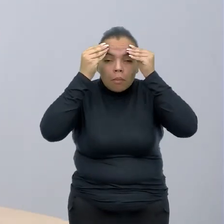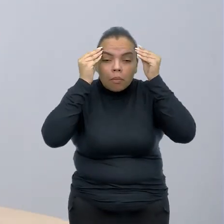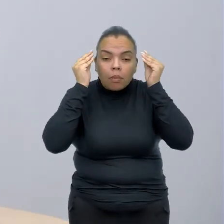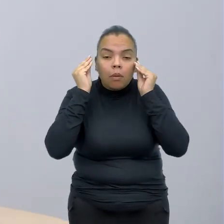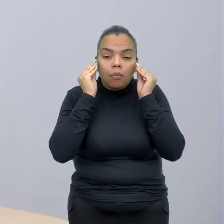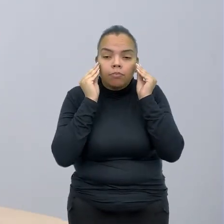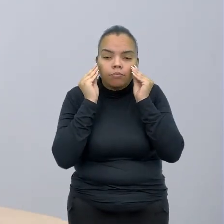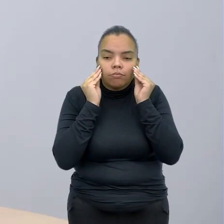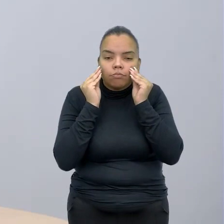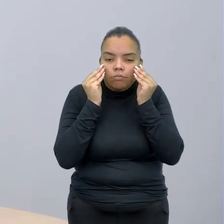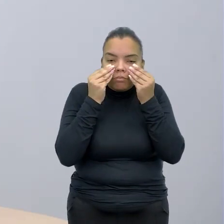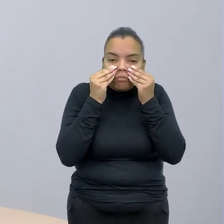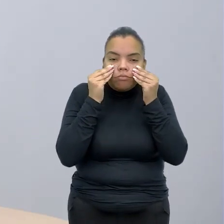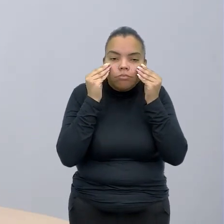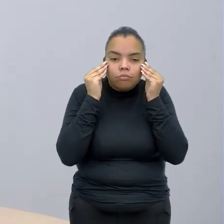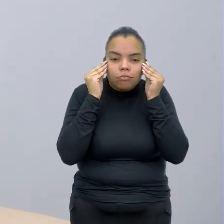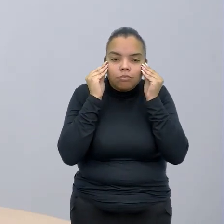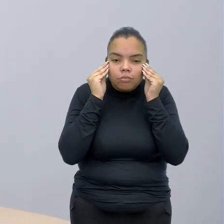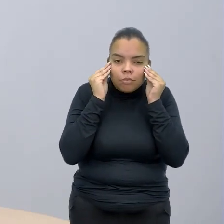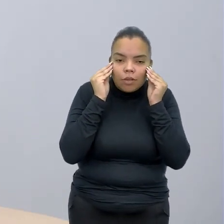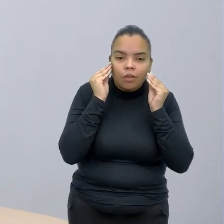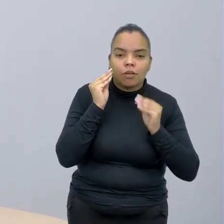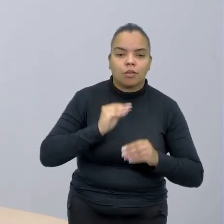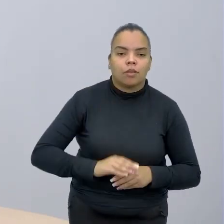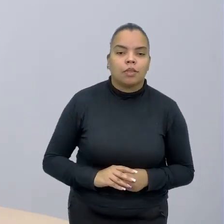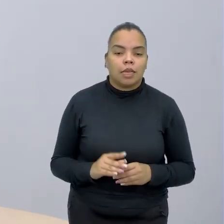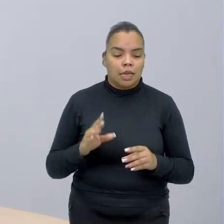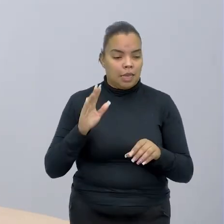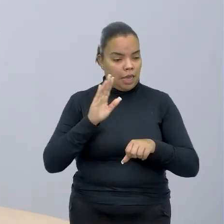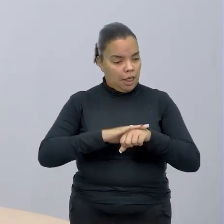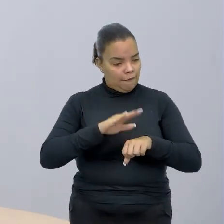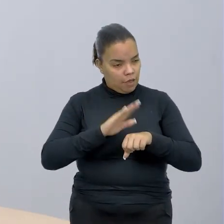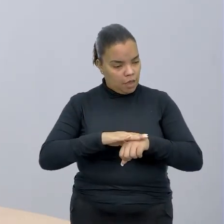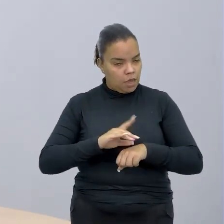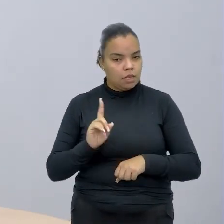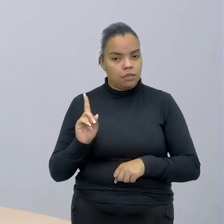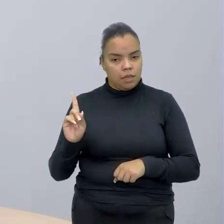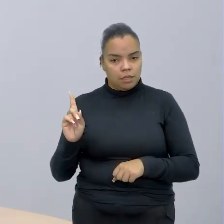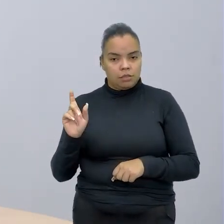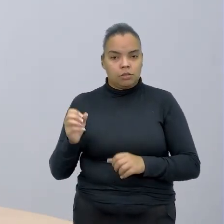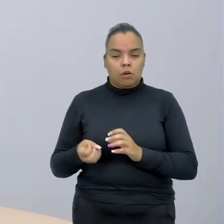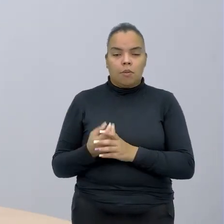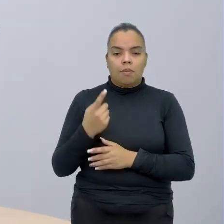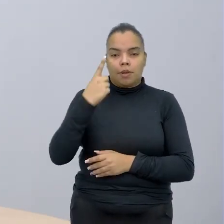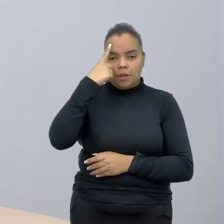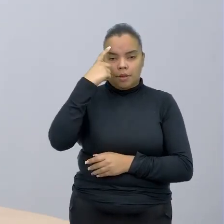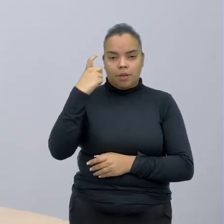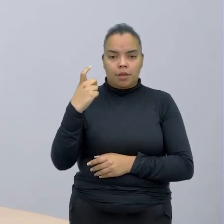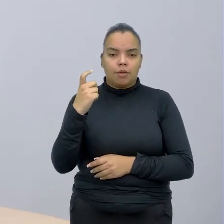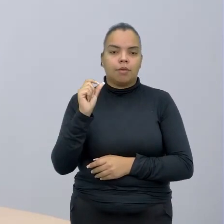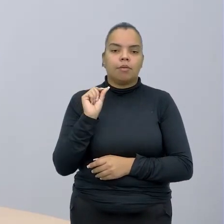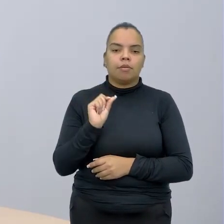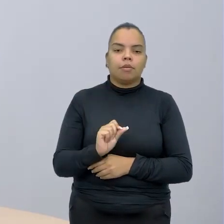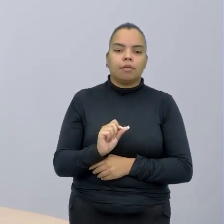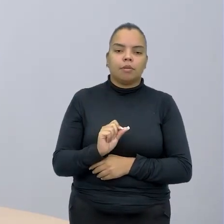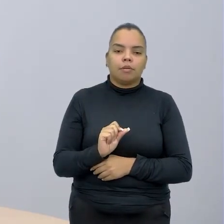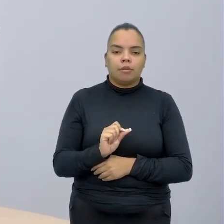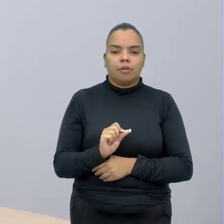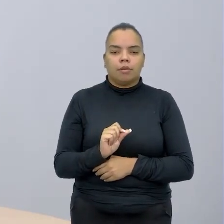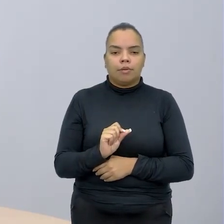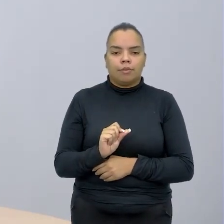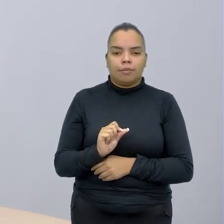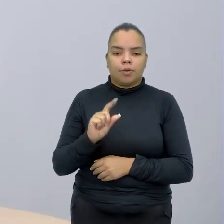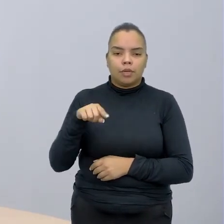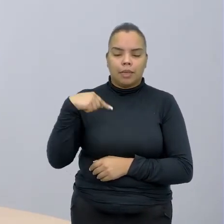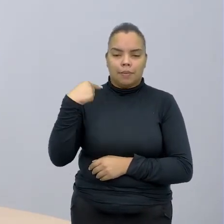e que os elementos radioativos que ela fez, que ela descobriu, que ela fez não, que ela descobriu, e